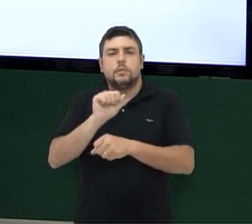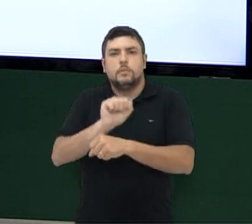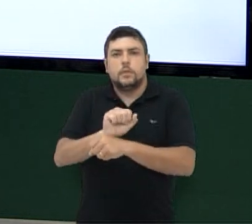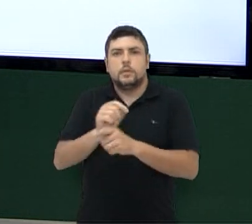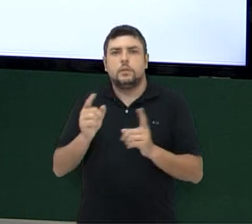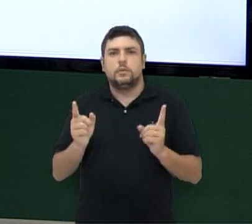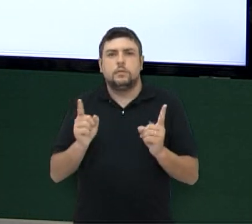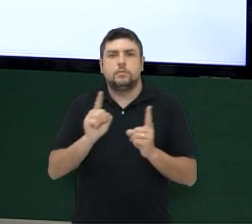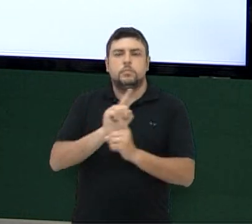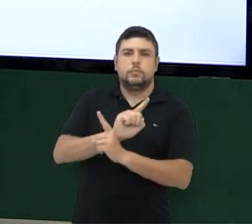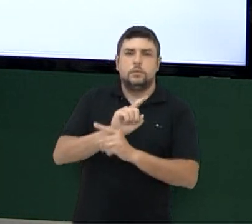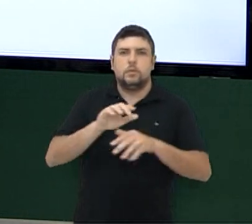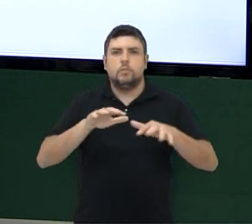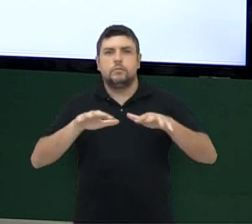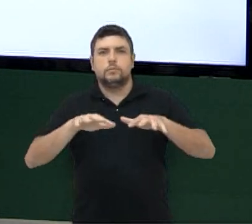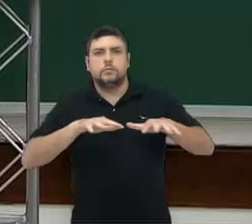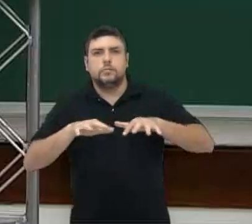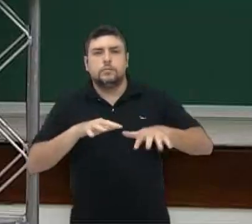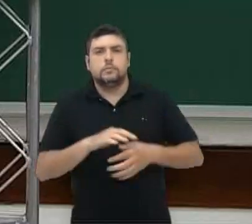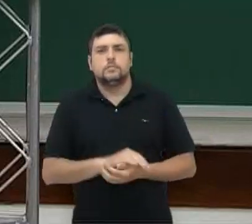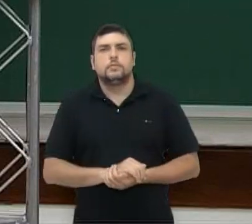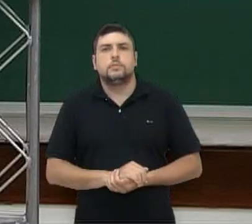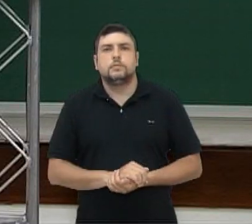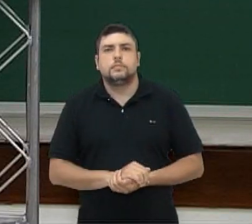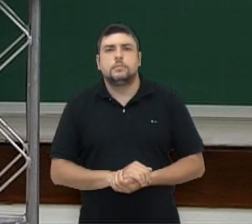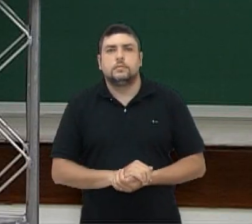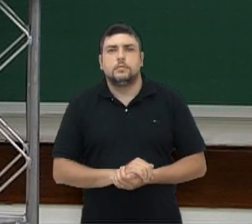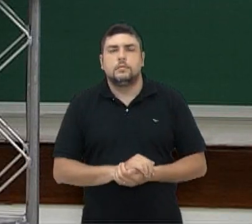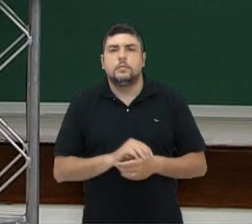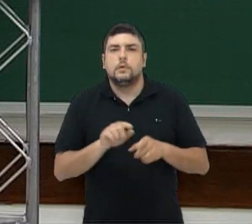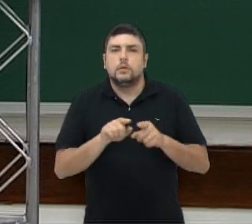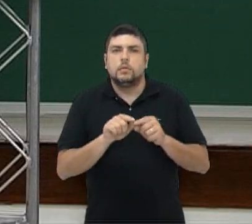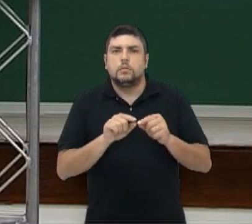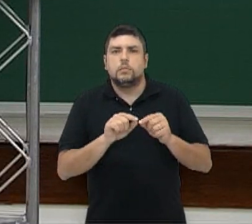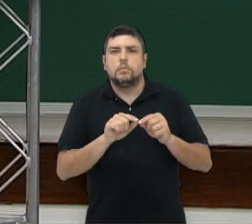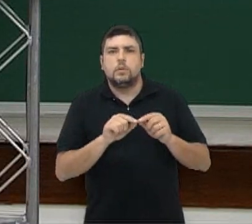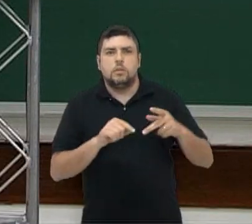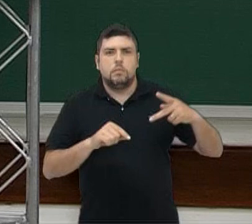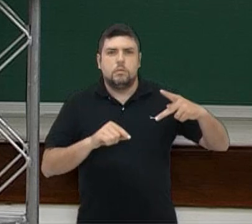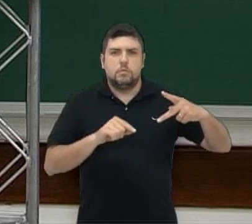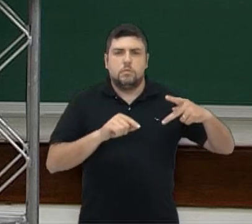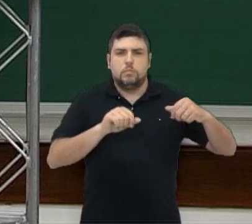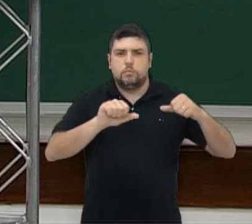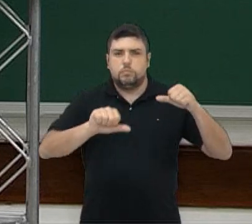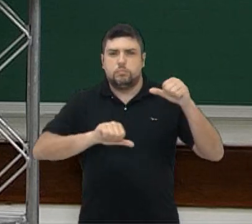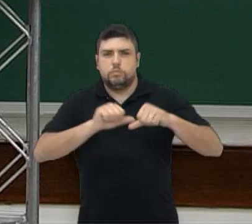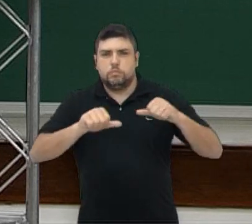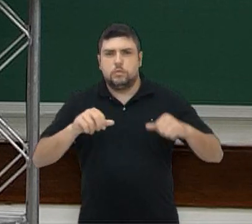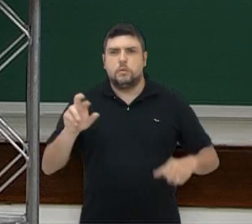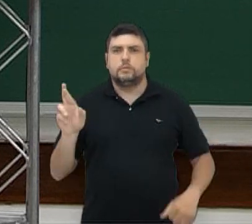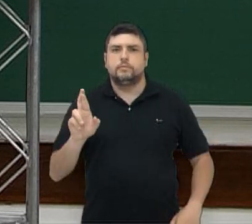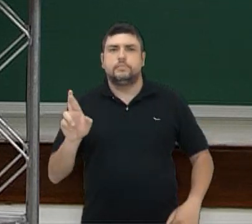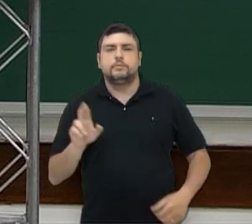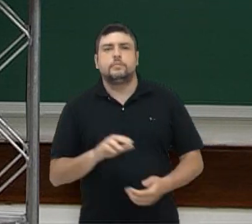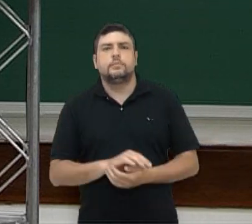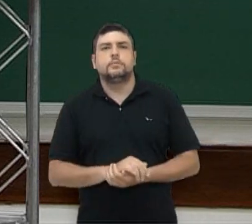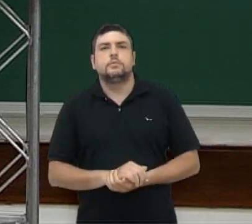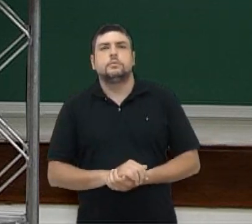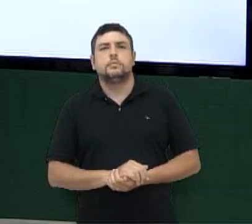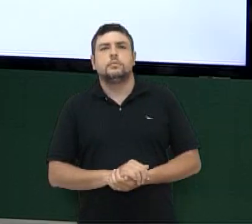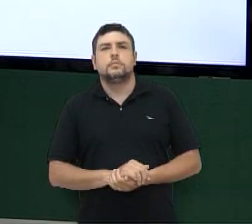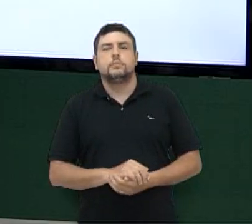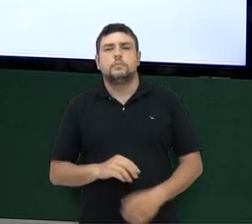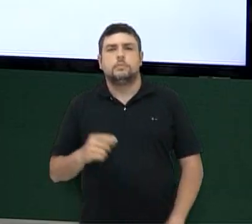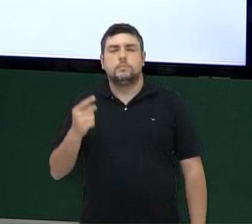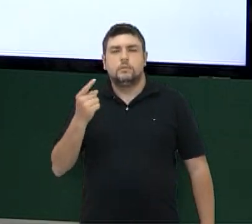de movimento. Beleza? Fazendo transição do progressivo para o retrógrado. Gente, então, finalizando